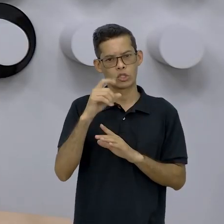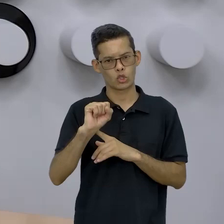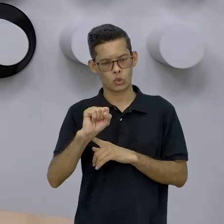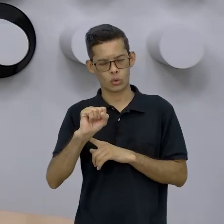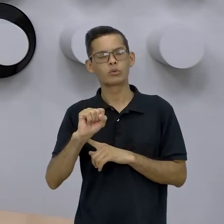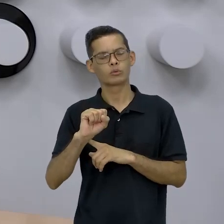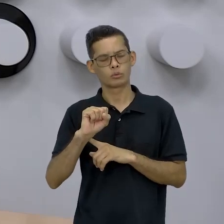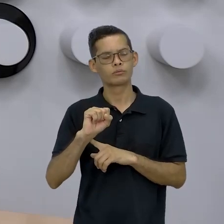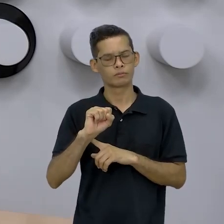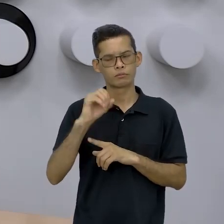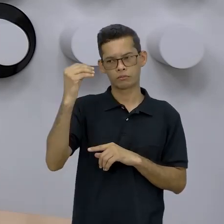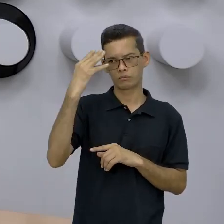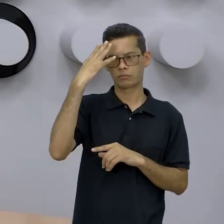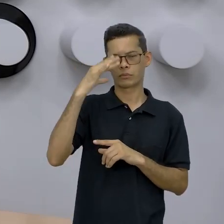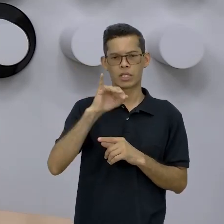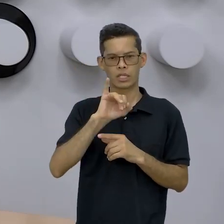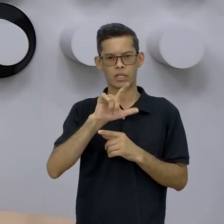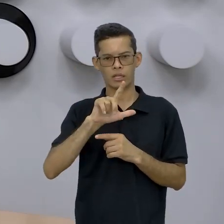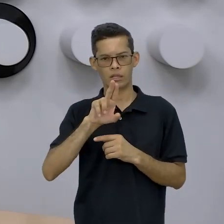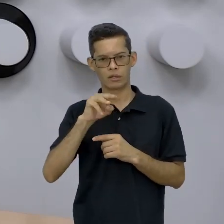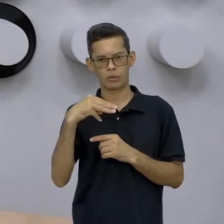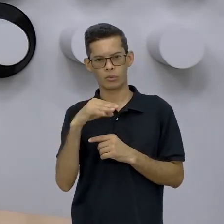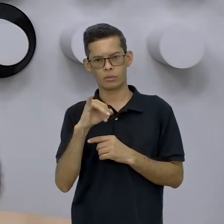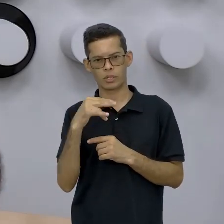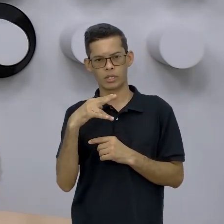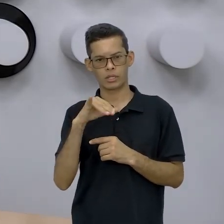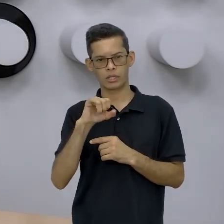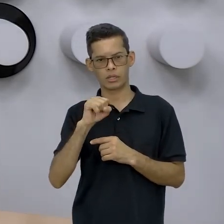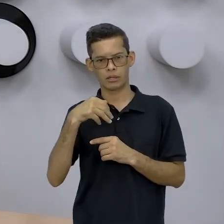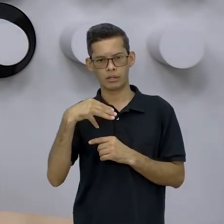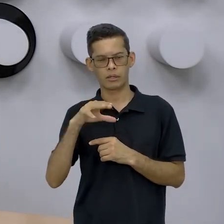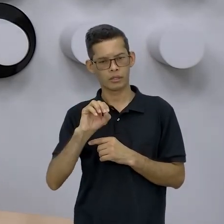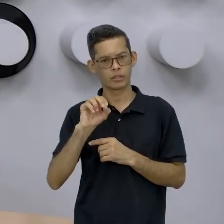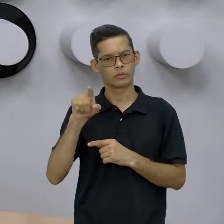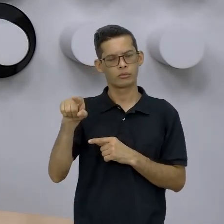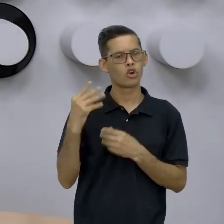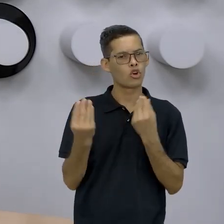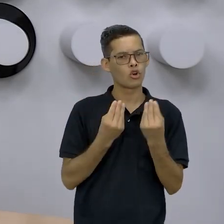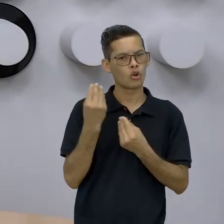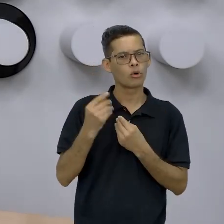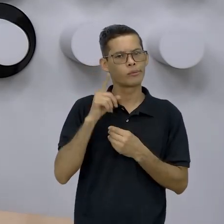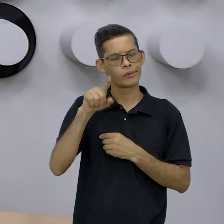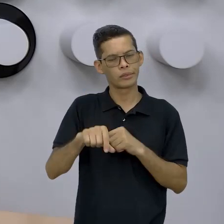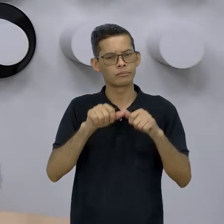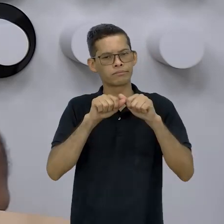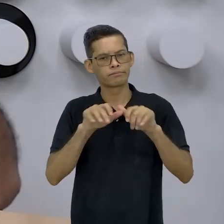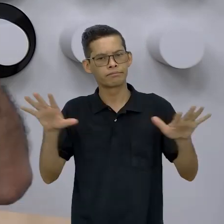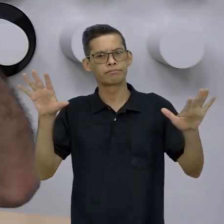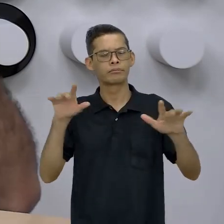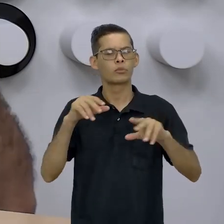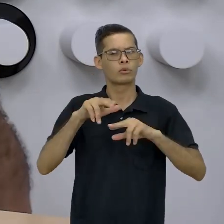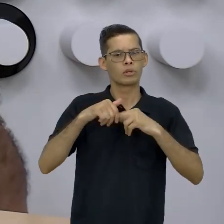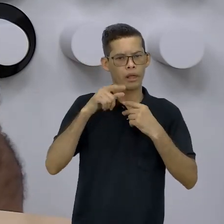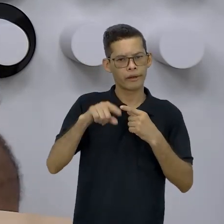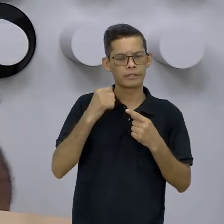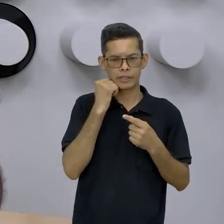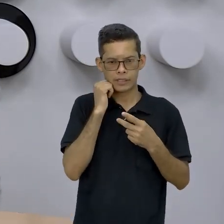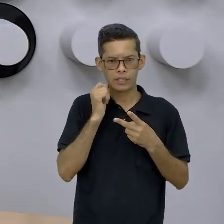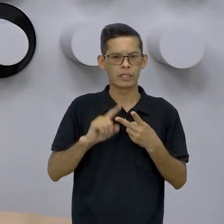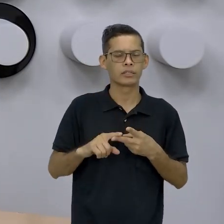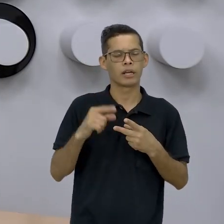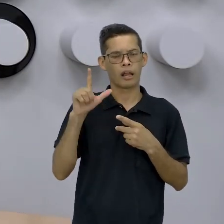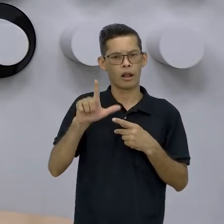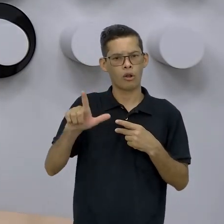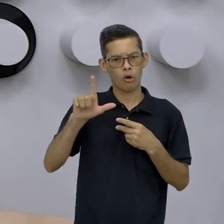a noção de conhecimento era dada pela ciência. Ele era racional, ele era lógico,